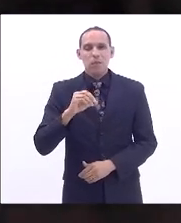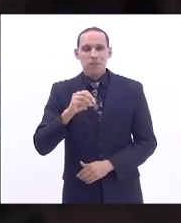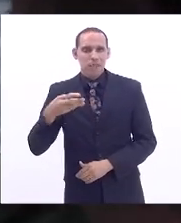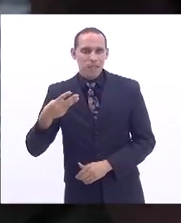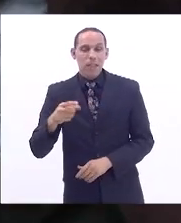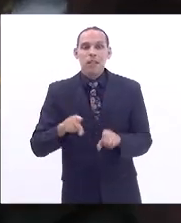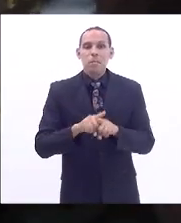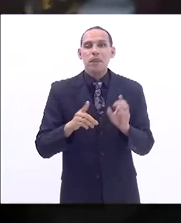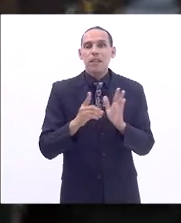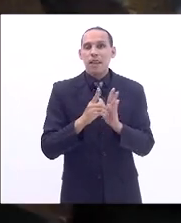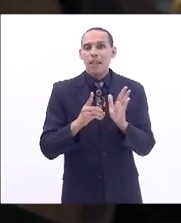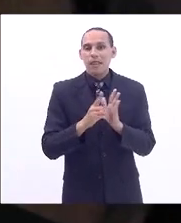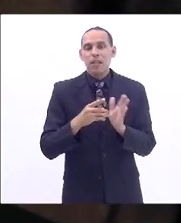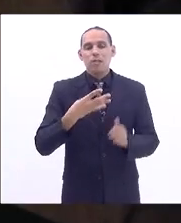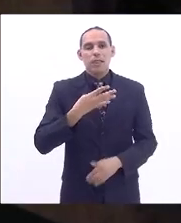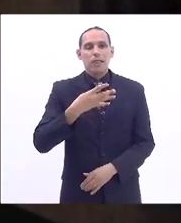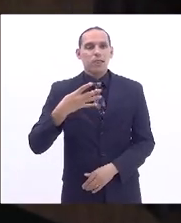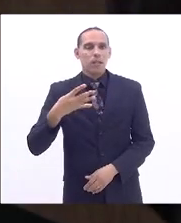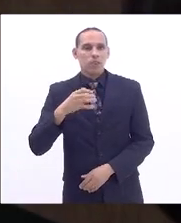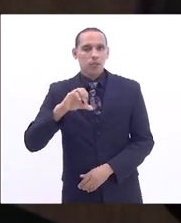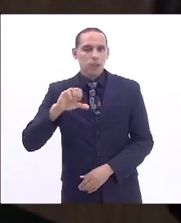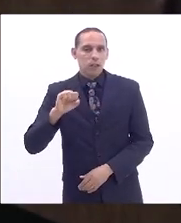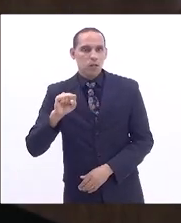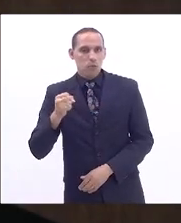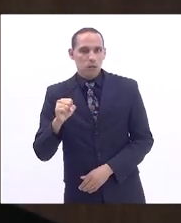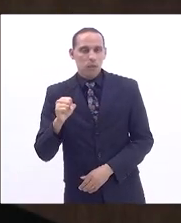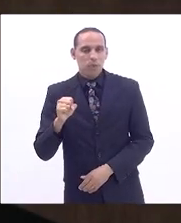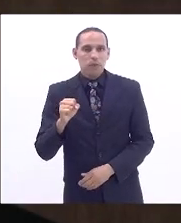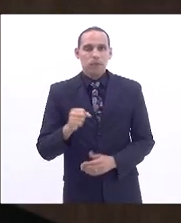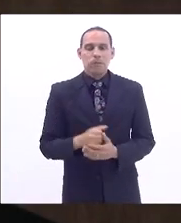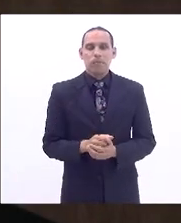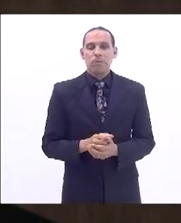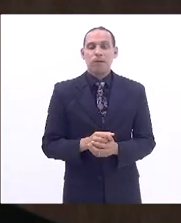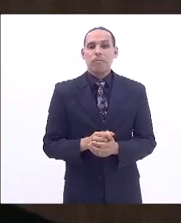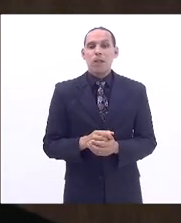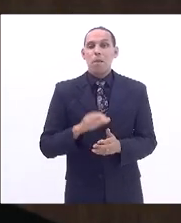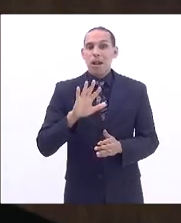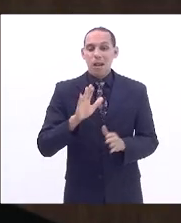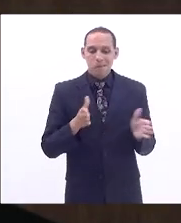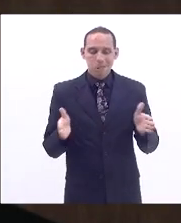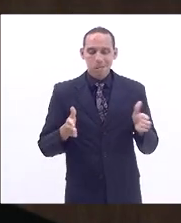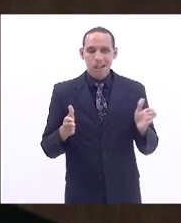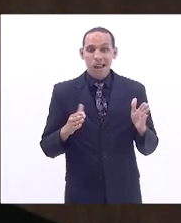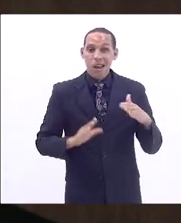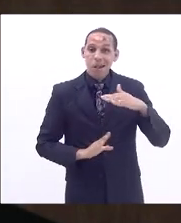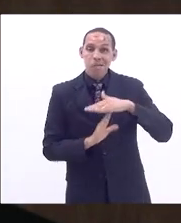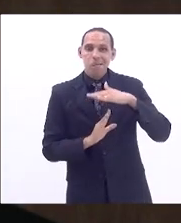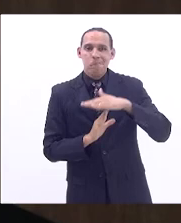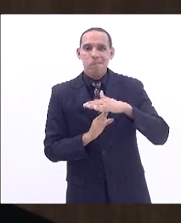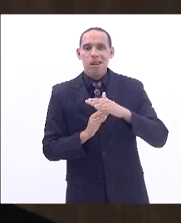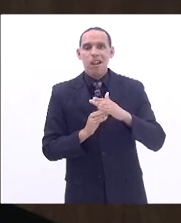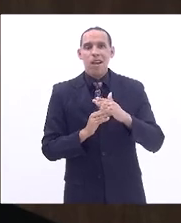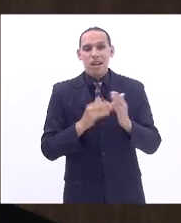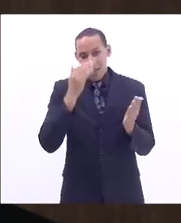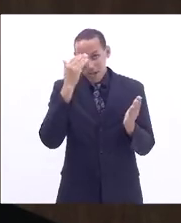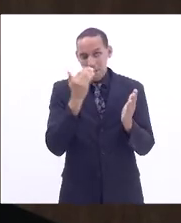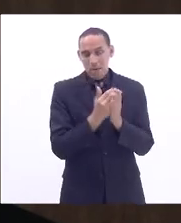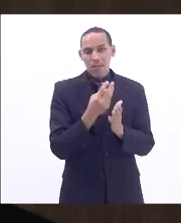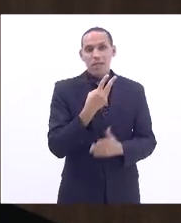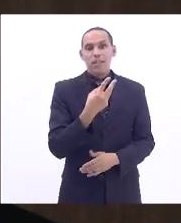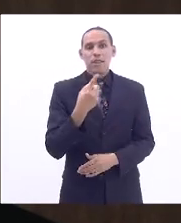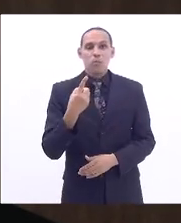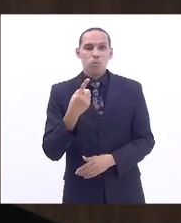decreto 44/98 respeitando o prazo máximo de Trinta e Um de dezembro de